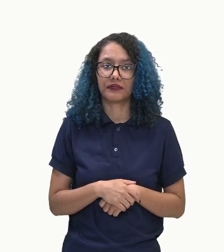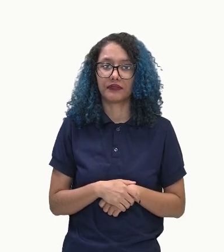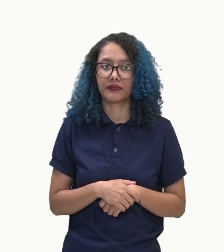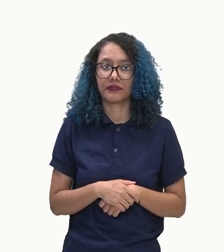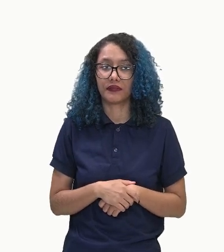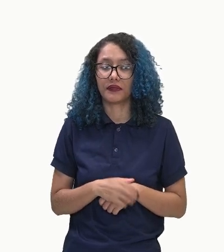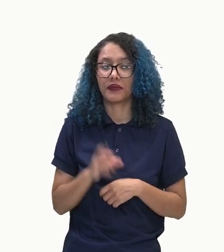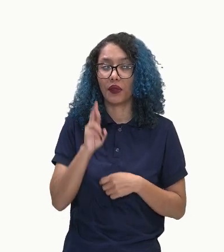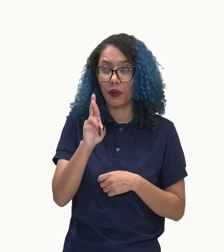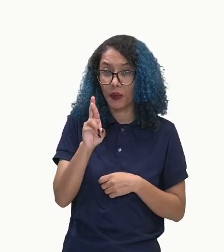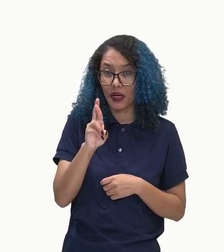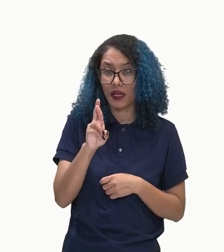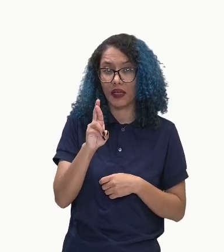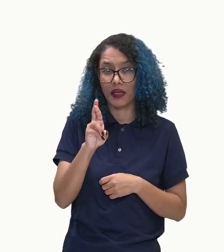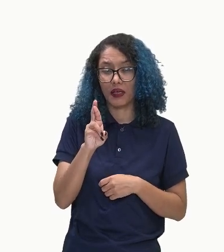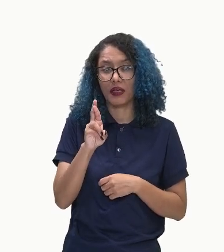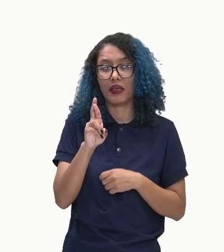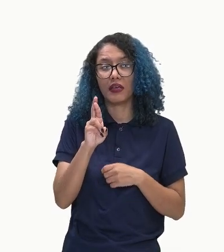equivale